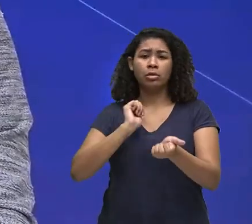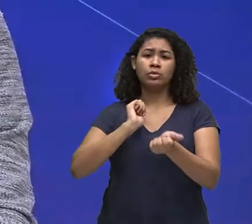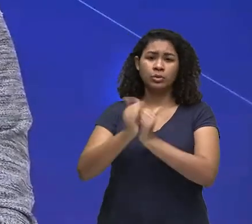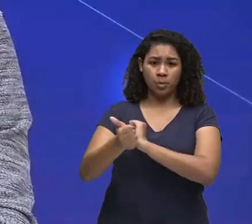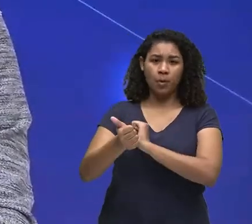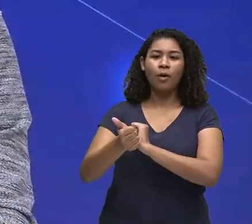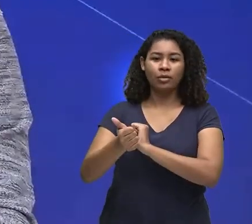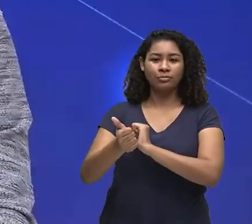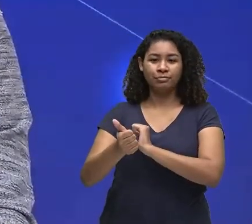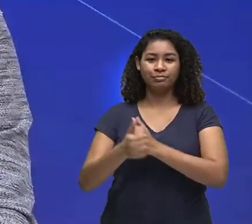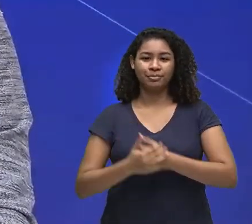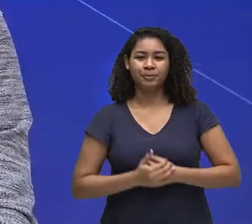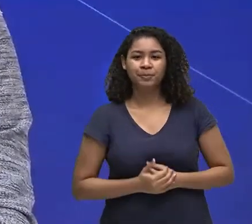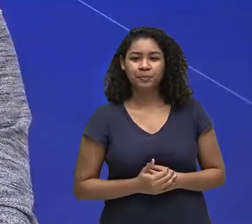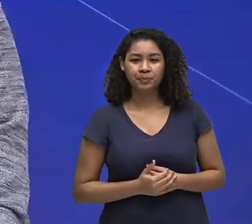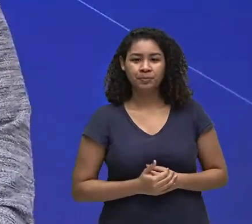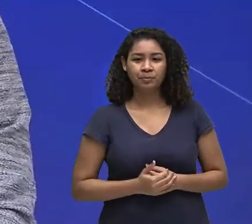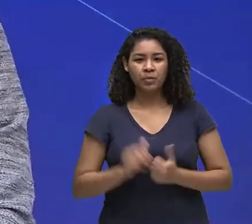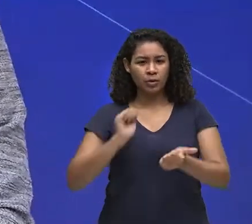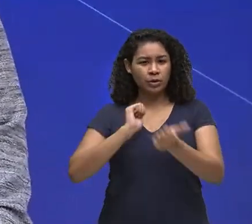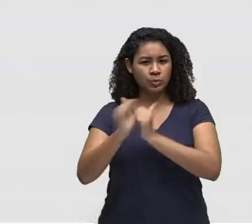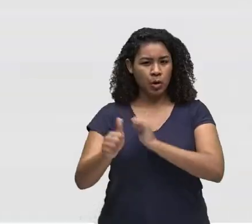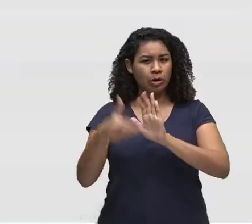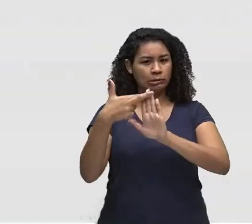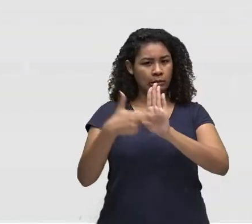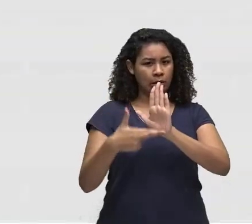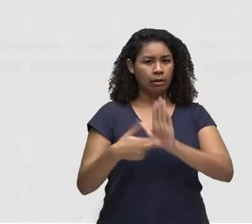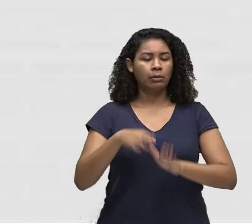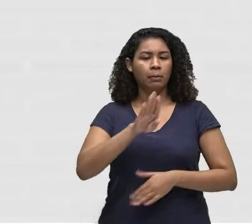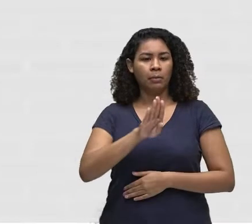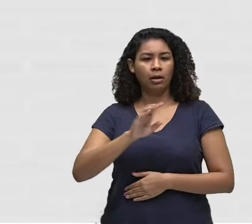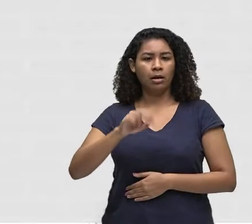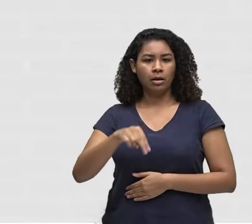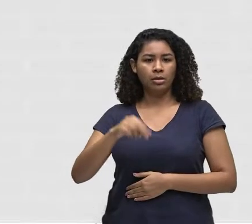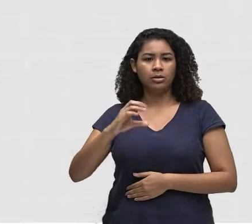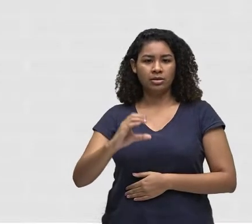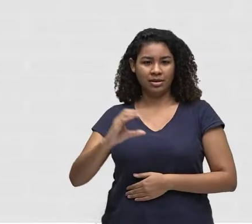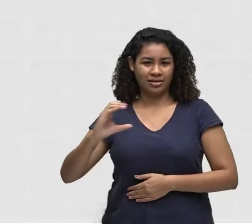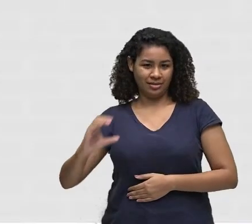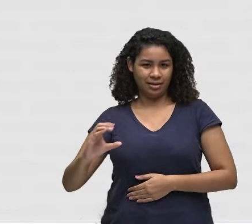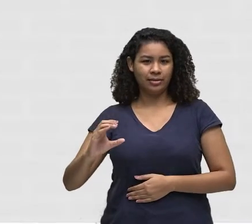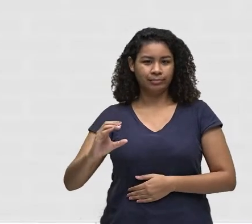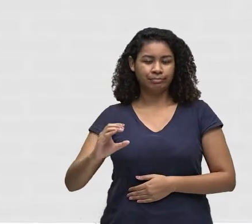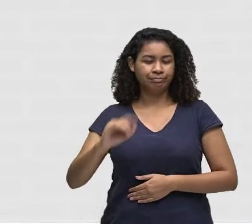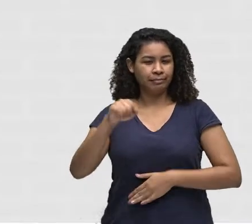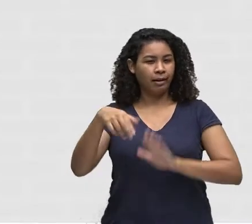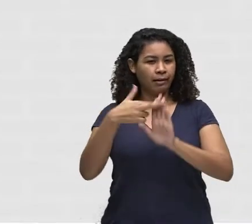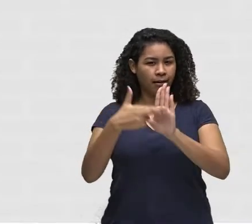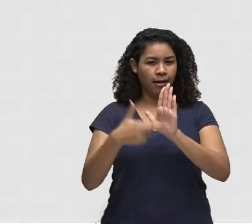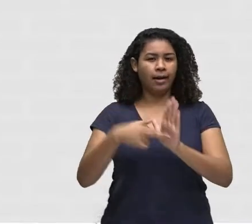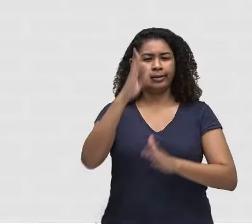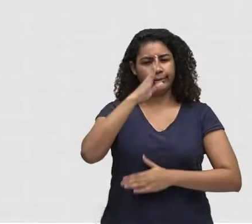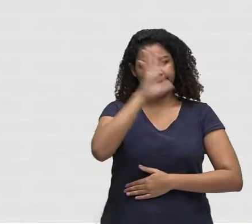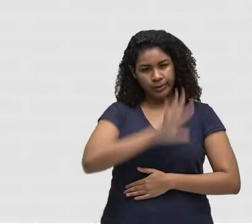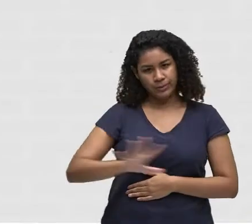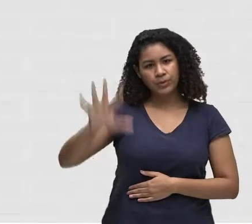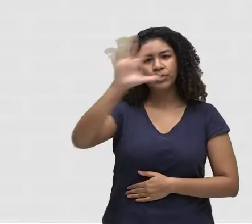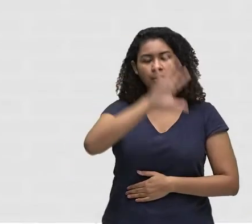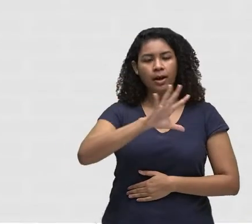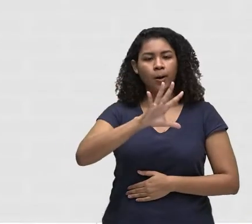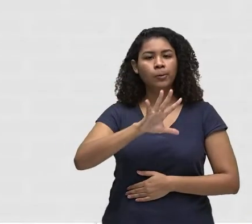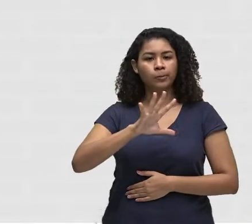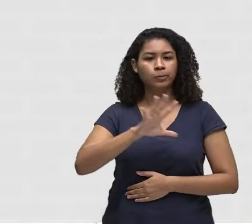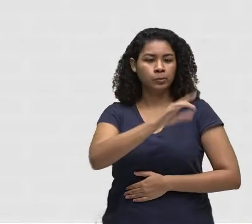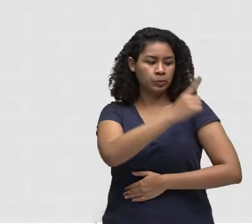O esporte na BNCC, na Base Nacional Comum Curricular, ele do ensino